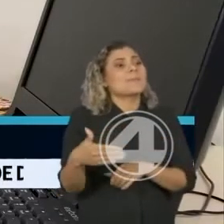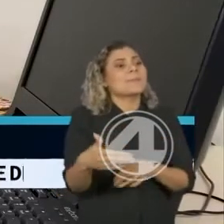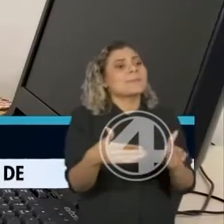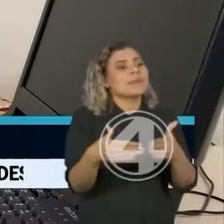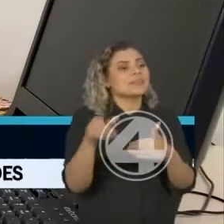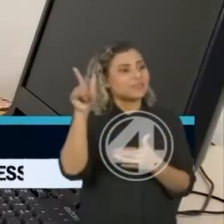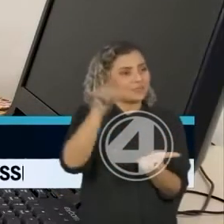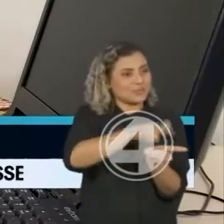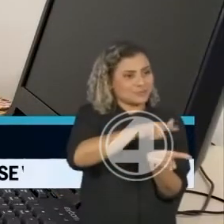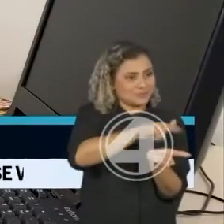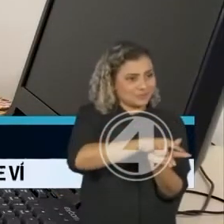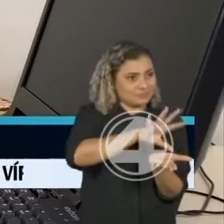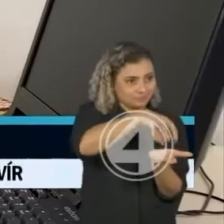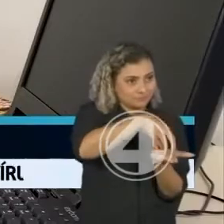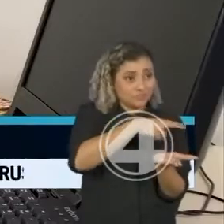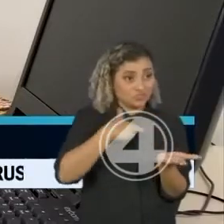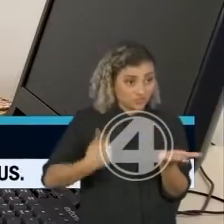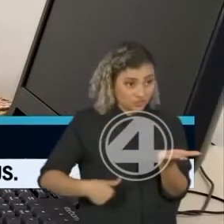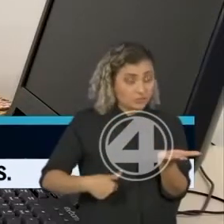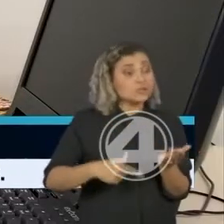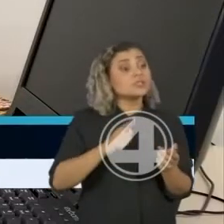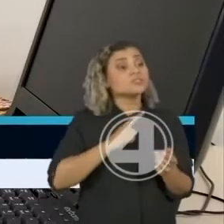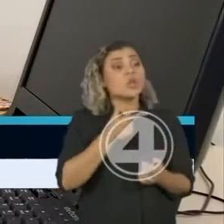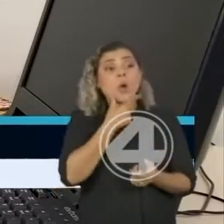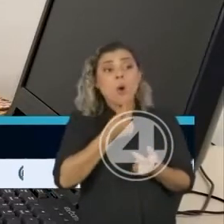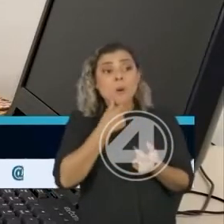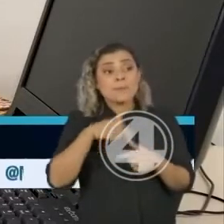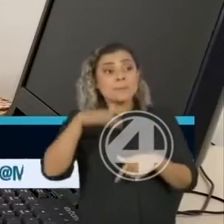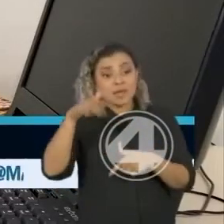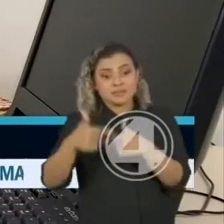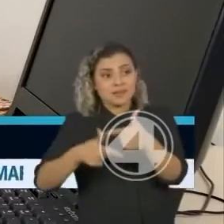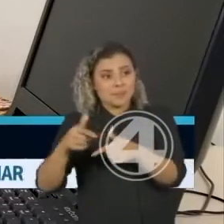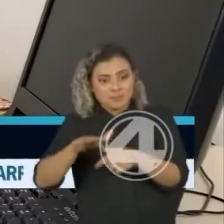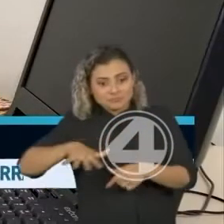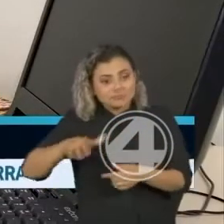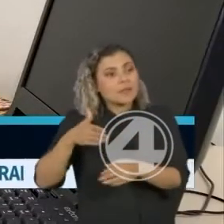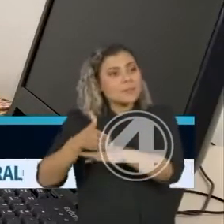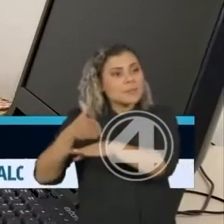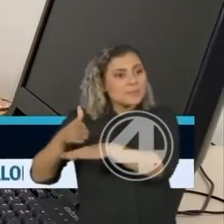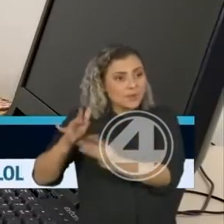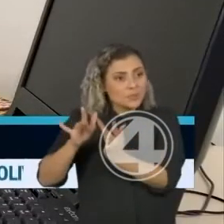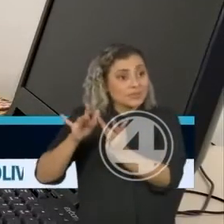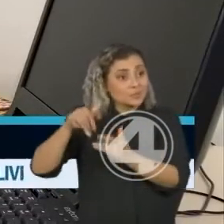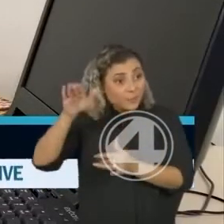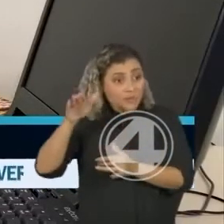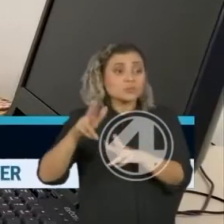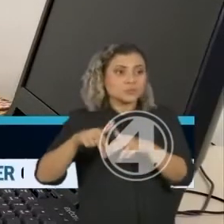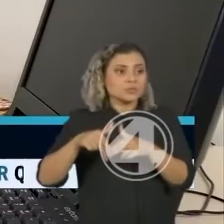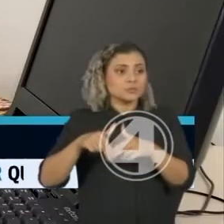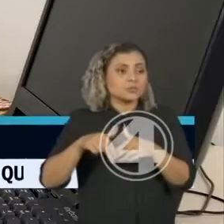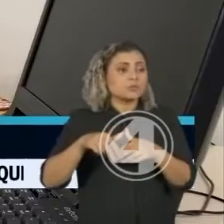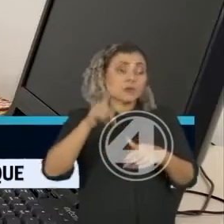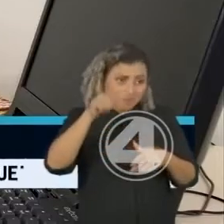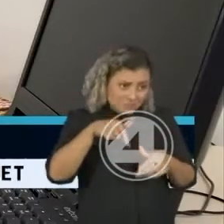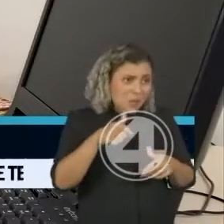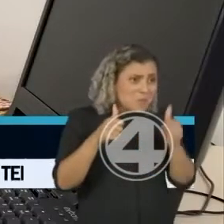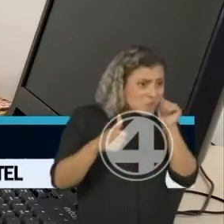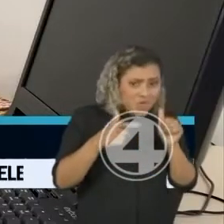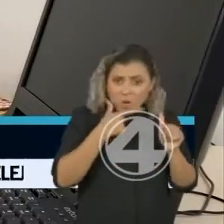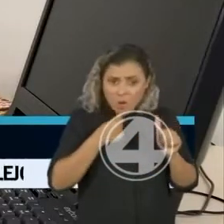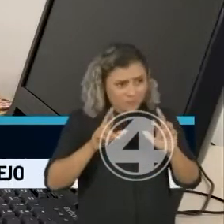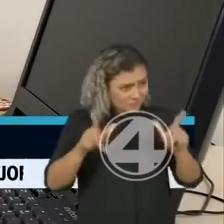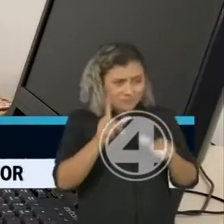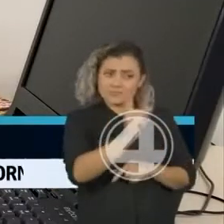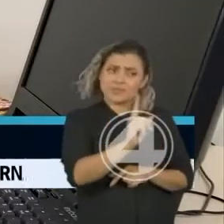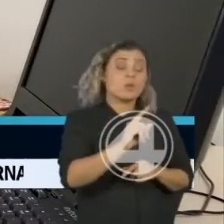e proporcionalmente tinham muito mais homens expostos do que mulheres eu não acredito que o sexo vai fazer diferença